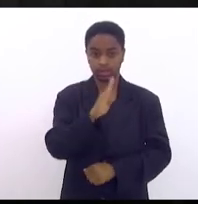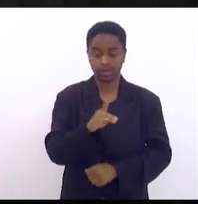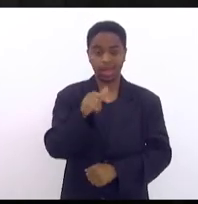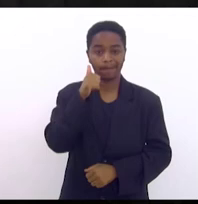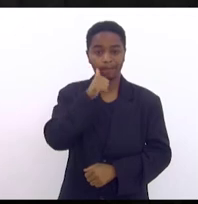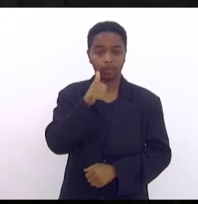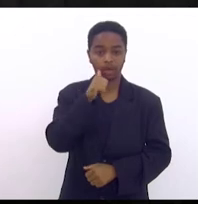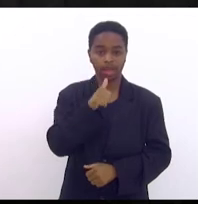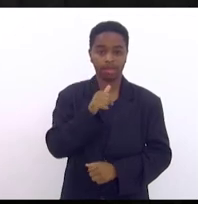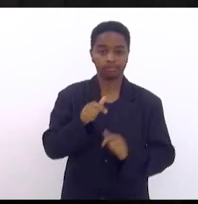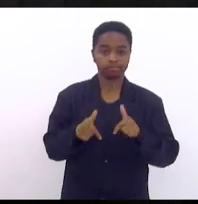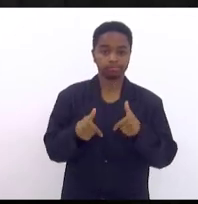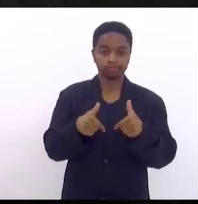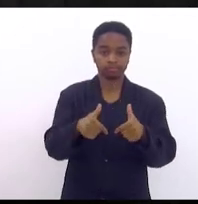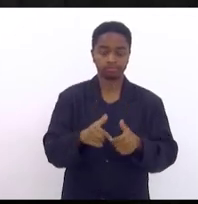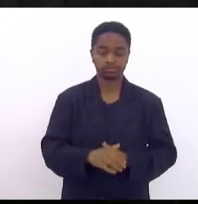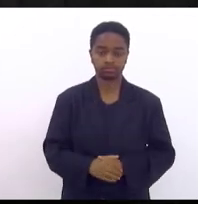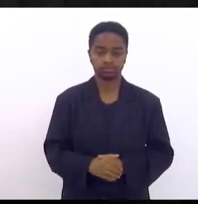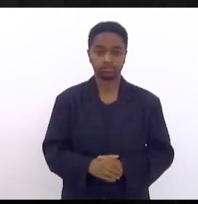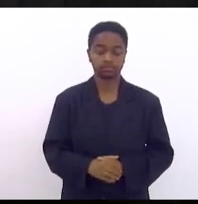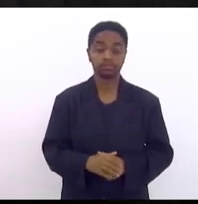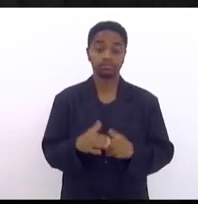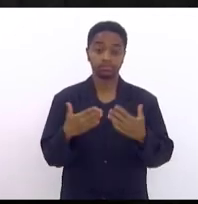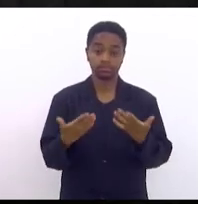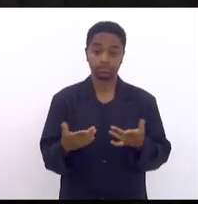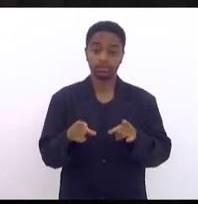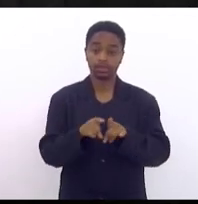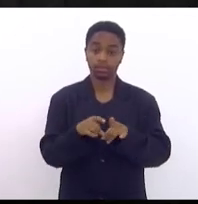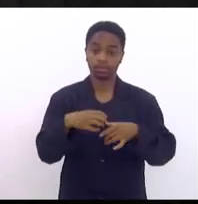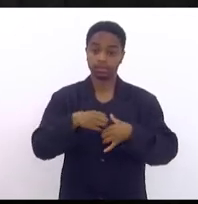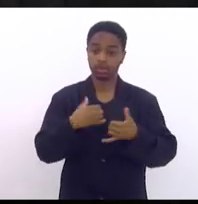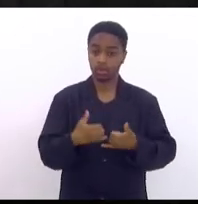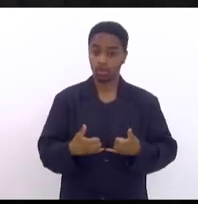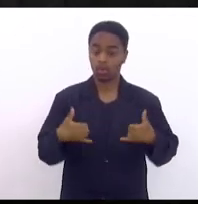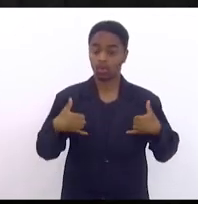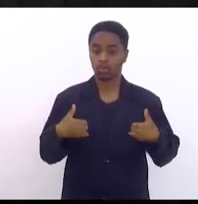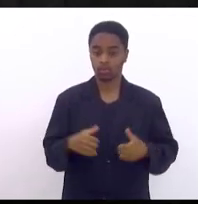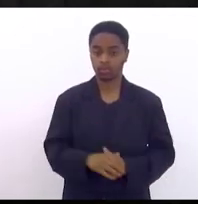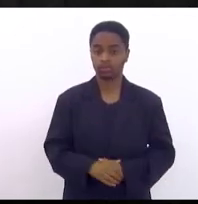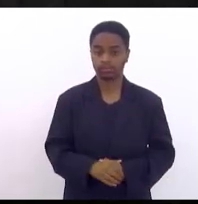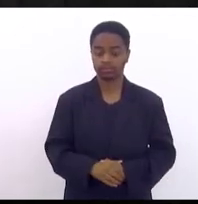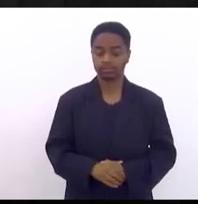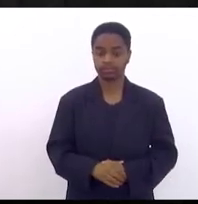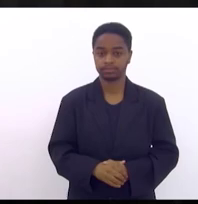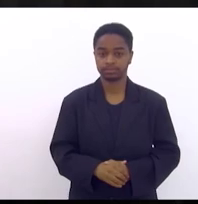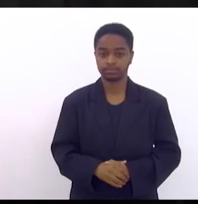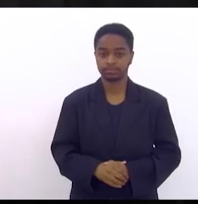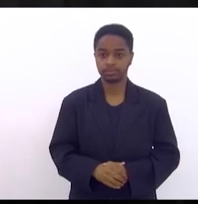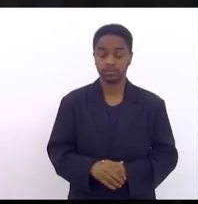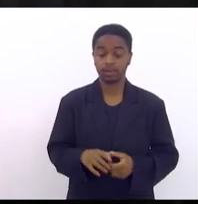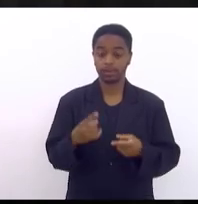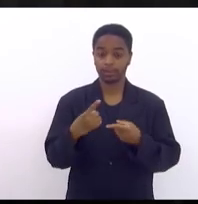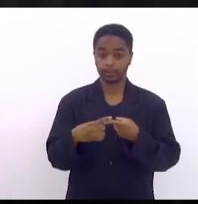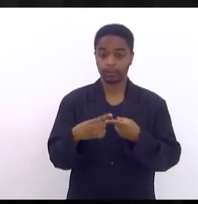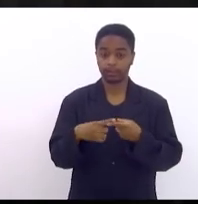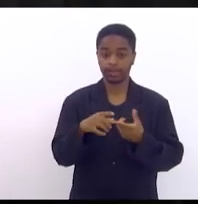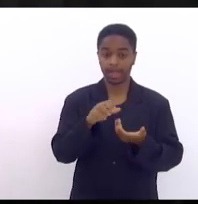mulheres. Então, isso é um motivo de muito orgulho para todos nós também. O